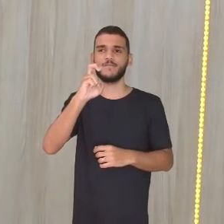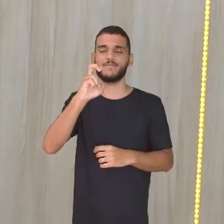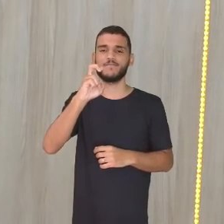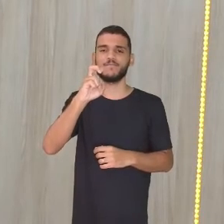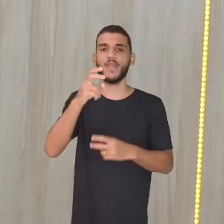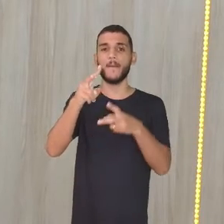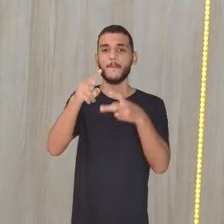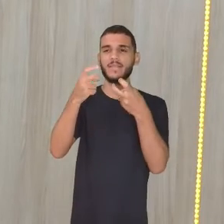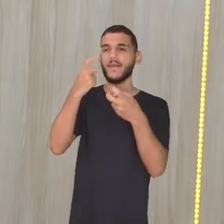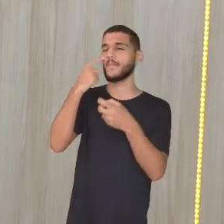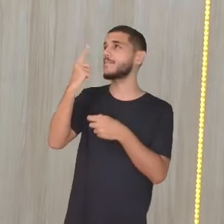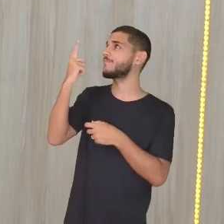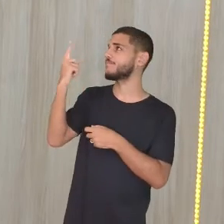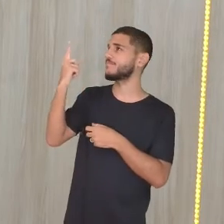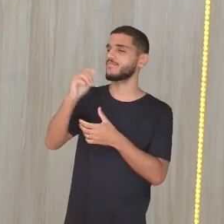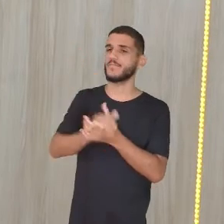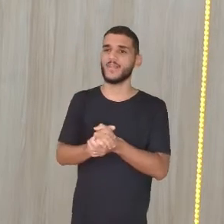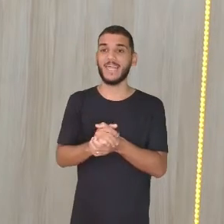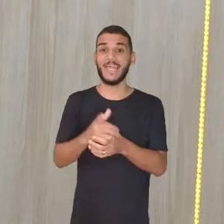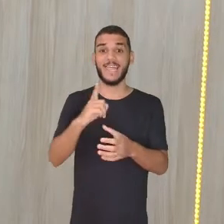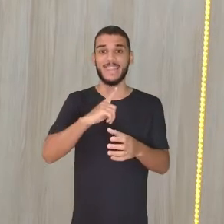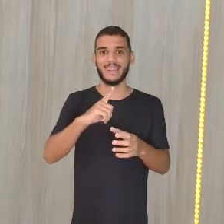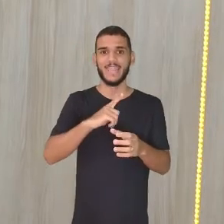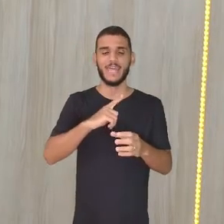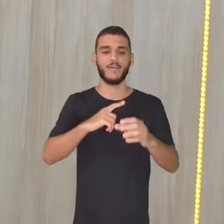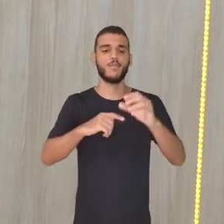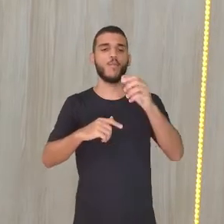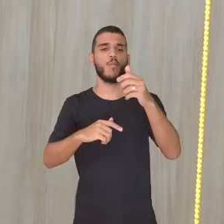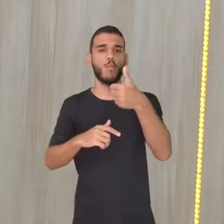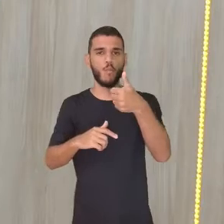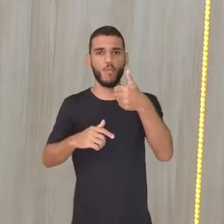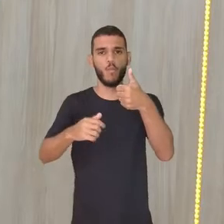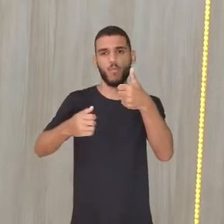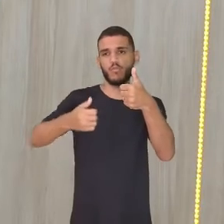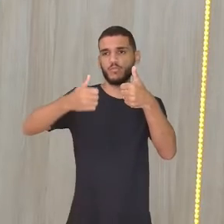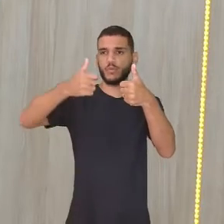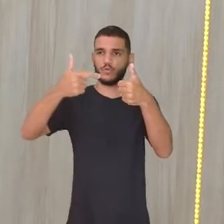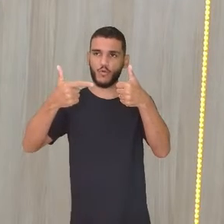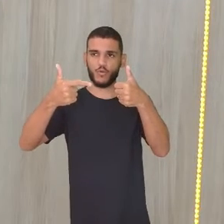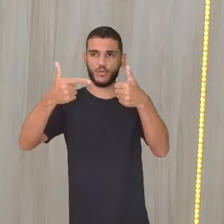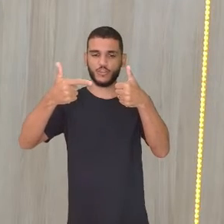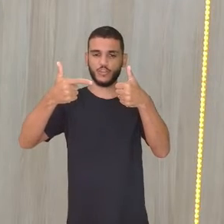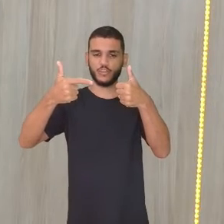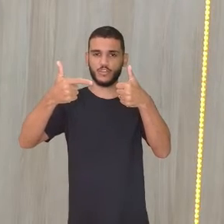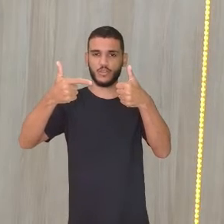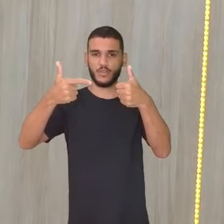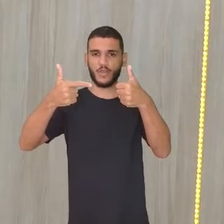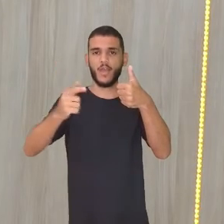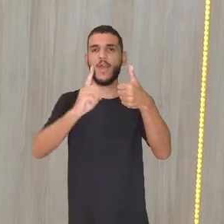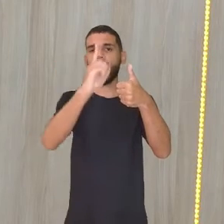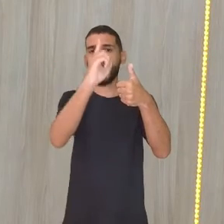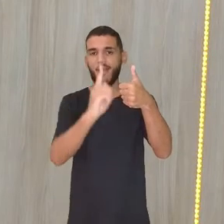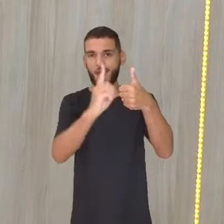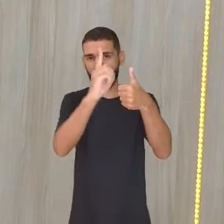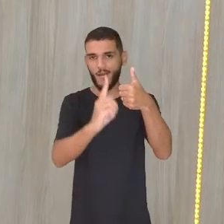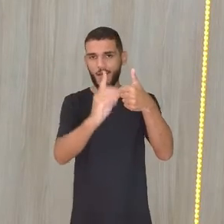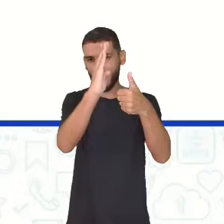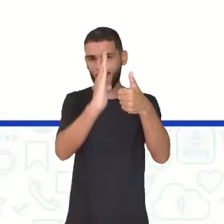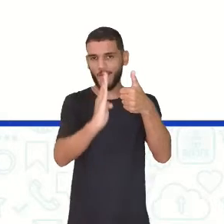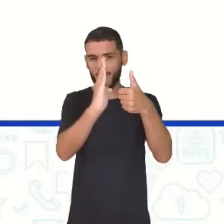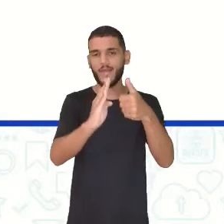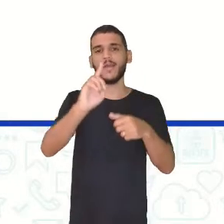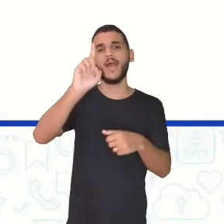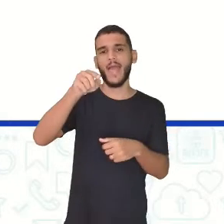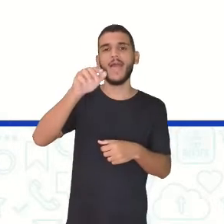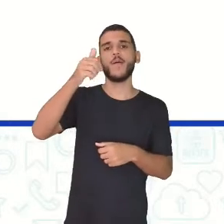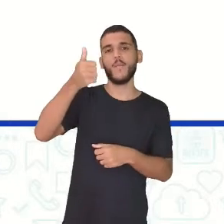aqui entre 1 e 2, exatamente no meio, eu tenho o número 1,5. Isso são números aí exatos. Então, eu tenho